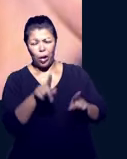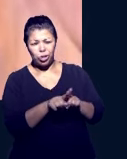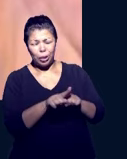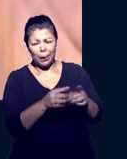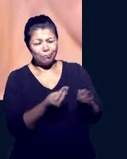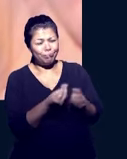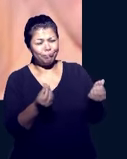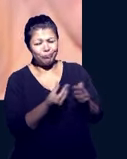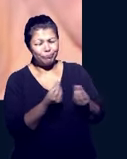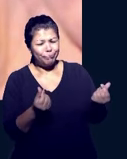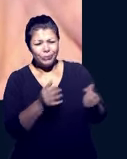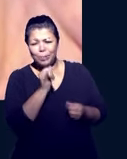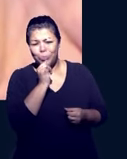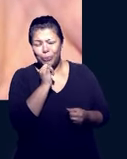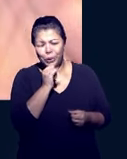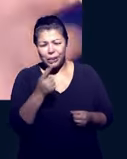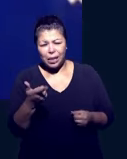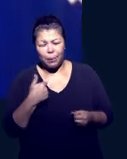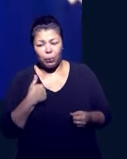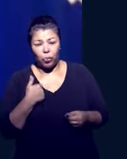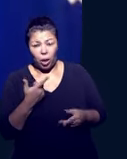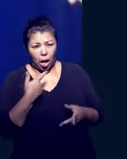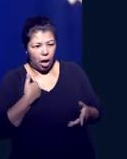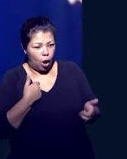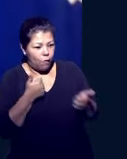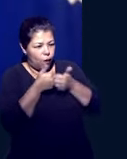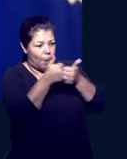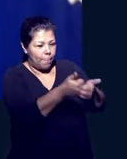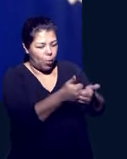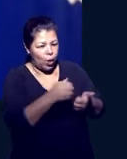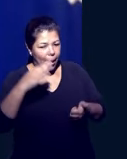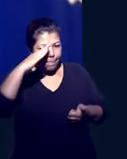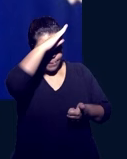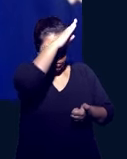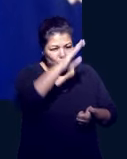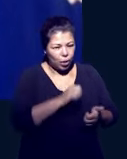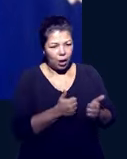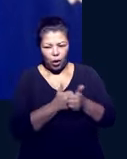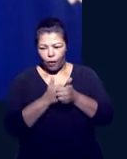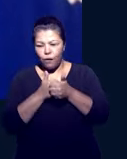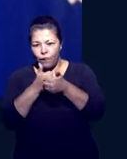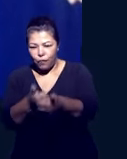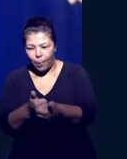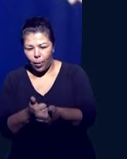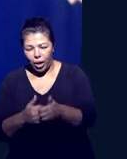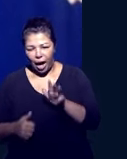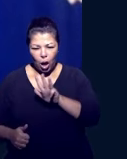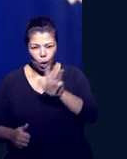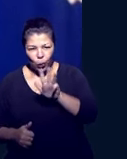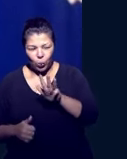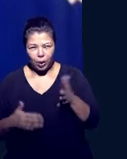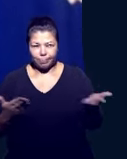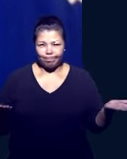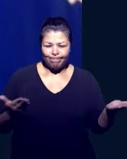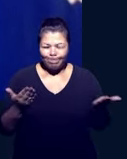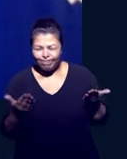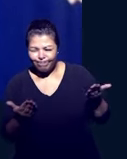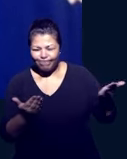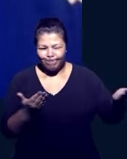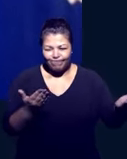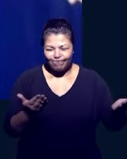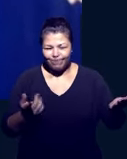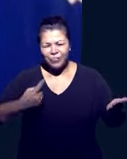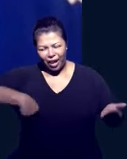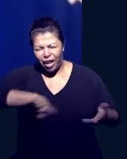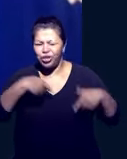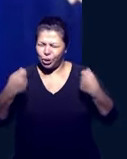do PT e do presidente Lula ou do bolsonaro e da Extrema direita então eu considero que nós temos que ter